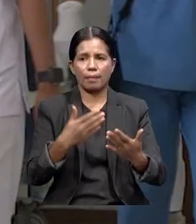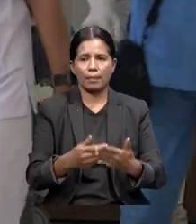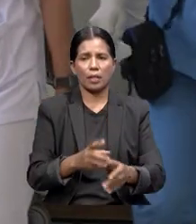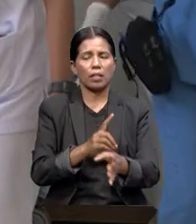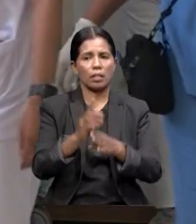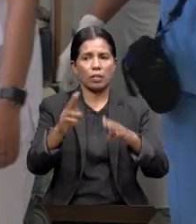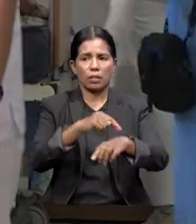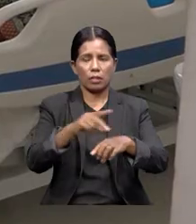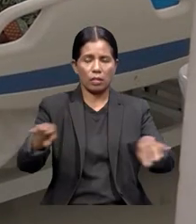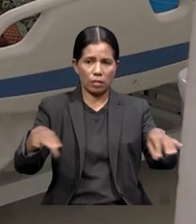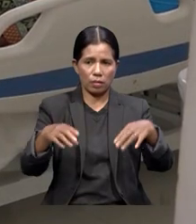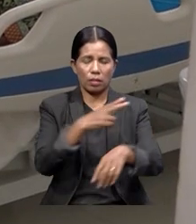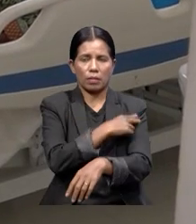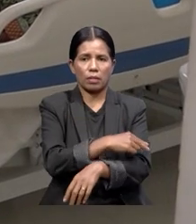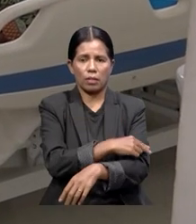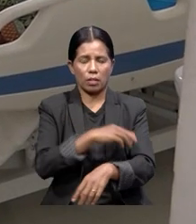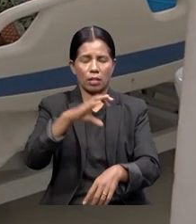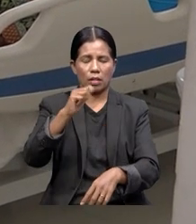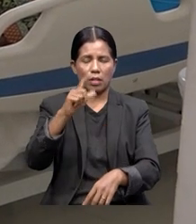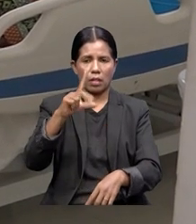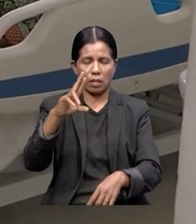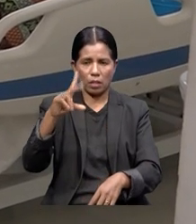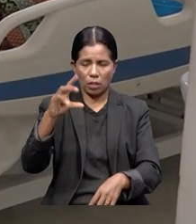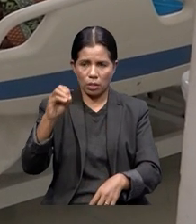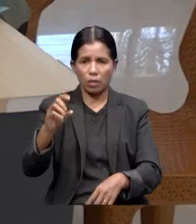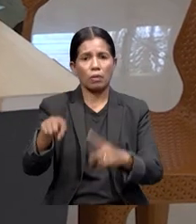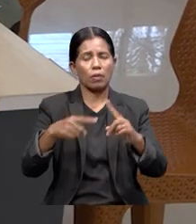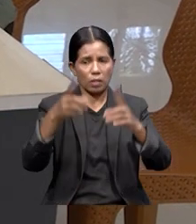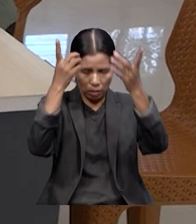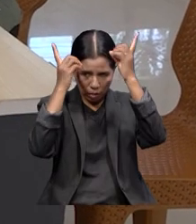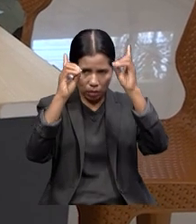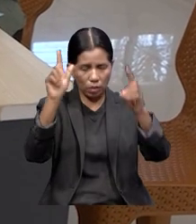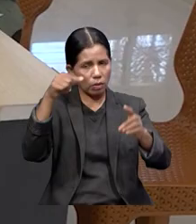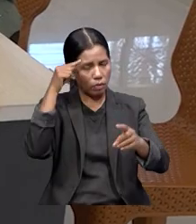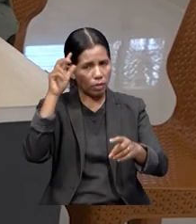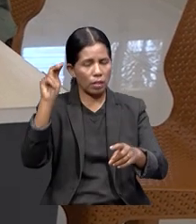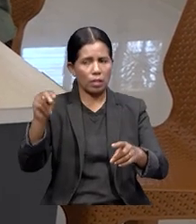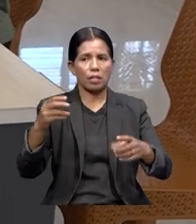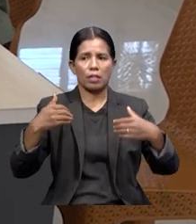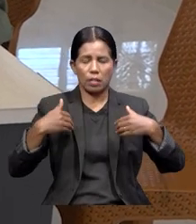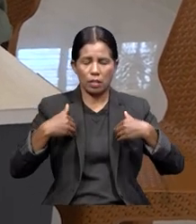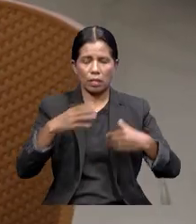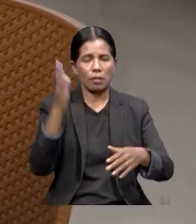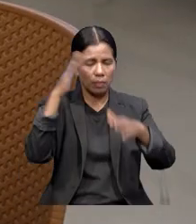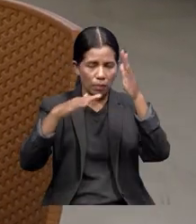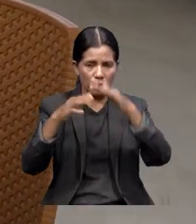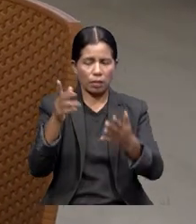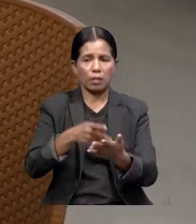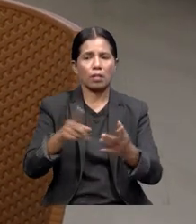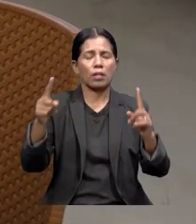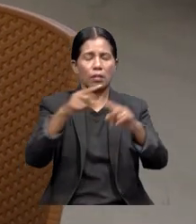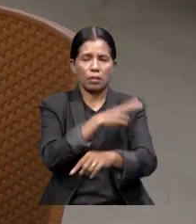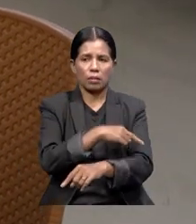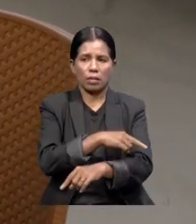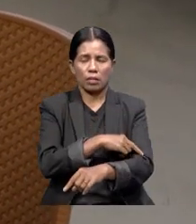Diretor Nacional Serviço Hospitalar Carlos de Carvalho Hateten, bem ira decisão governo nien ia ona no problema pagamento do hospital